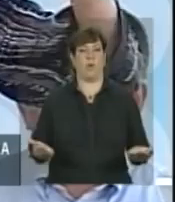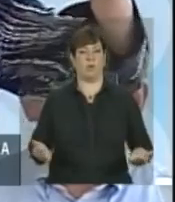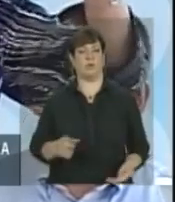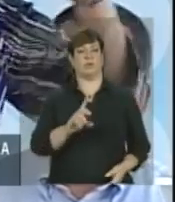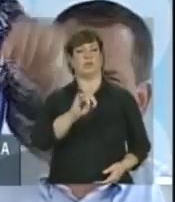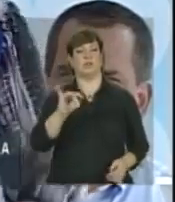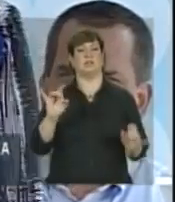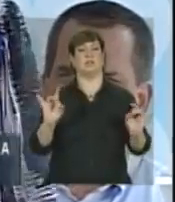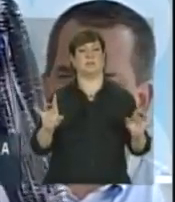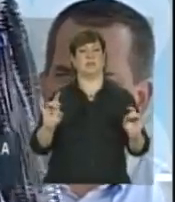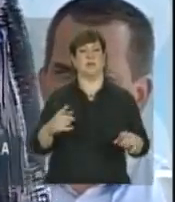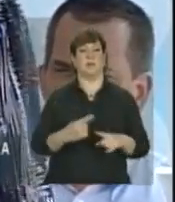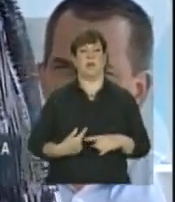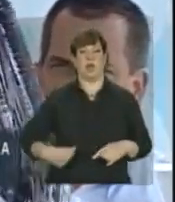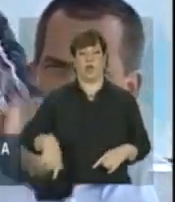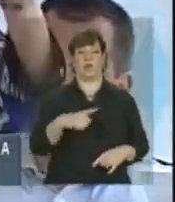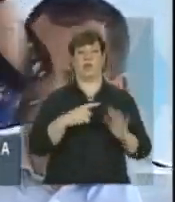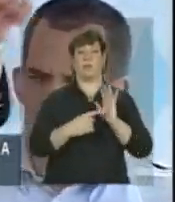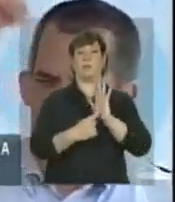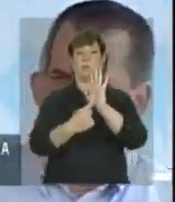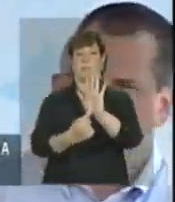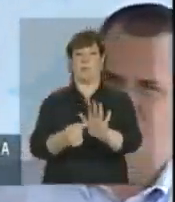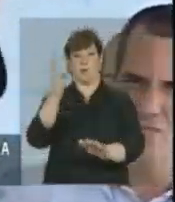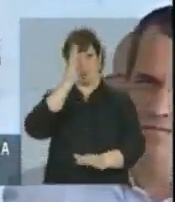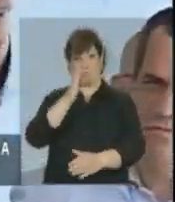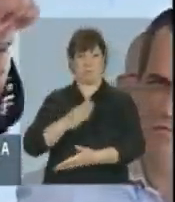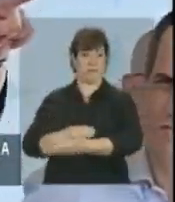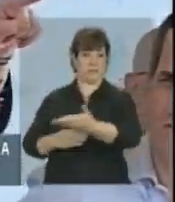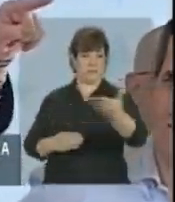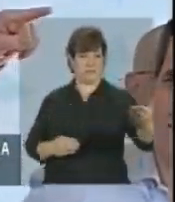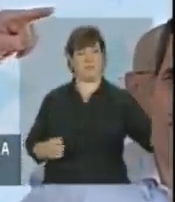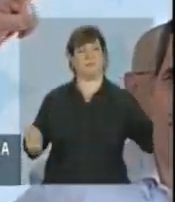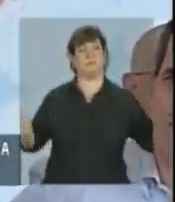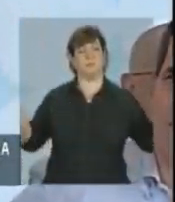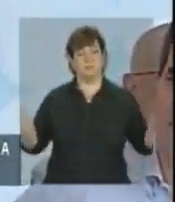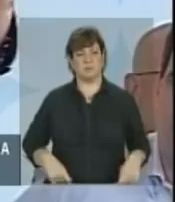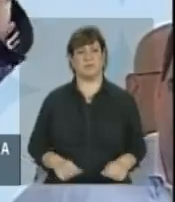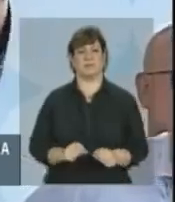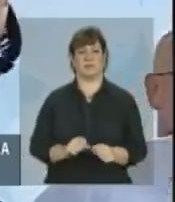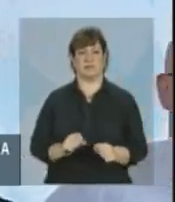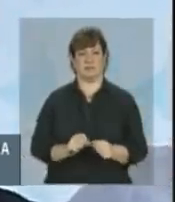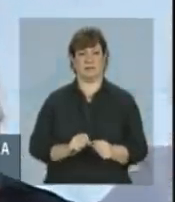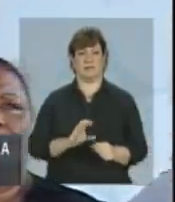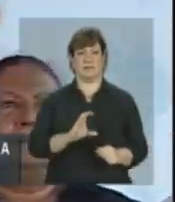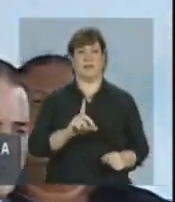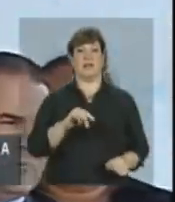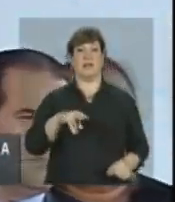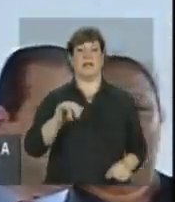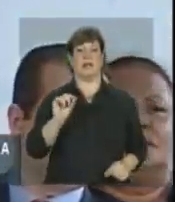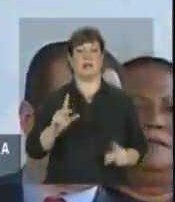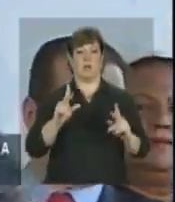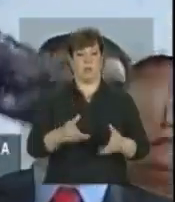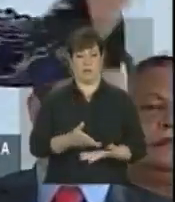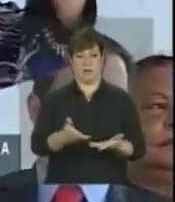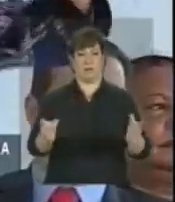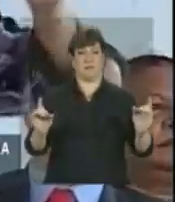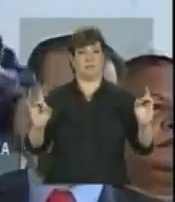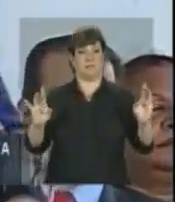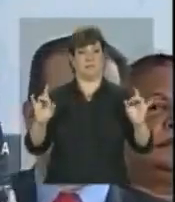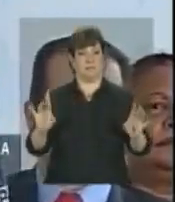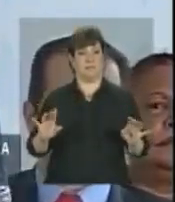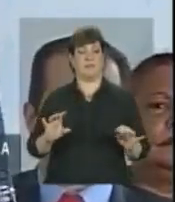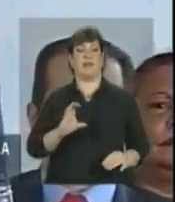estamos demonstrando para o Brasil que é possível fazer uma clínica com essa qualidade, uma